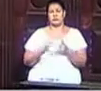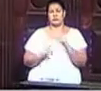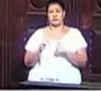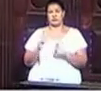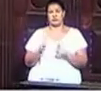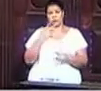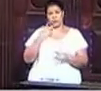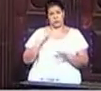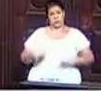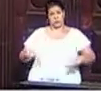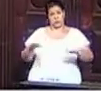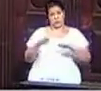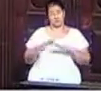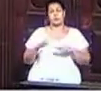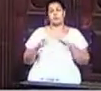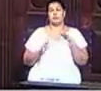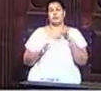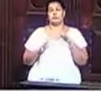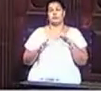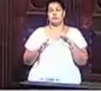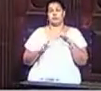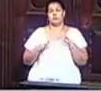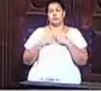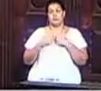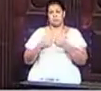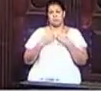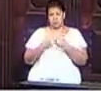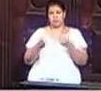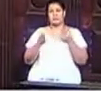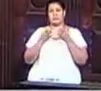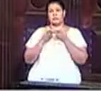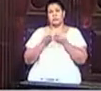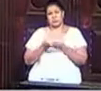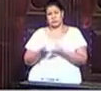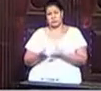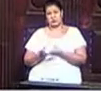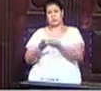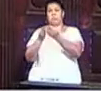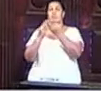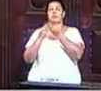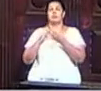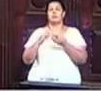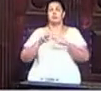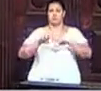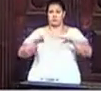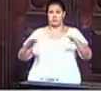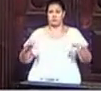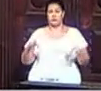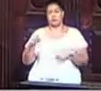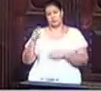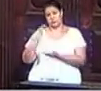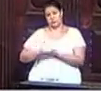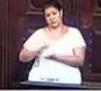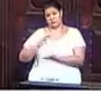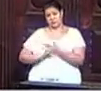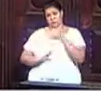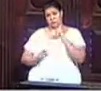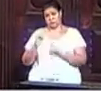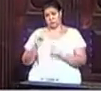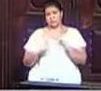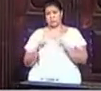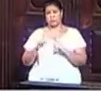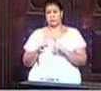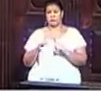transportes, concessão de rodovia, transporte aquaviário, e deixa de fazer uma licitação pública das